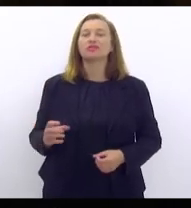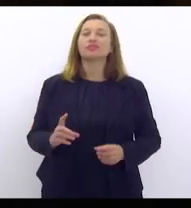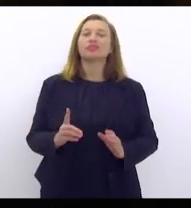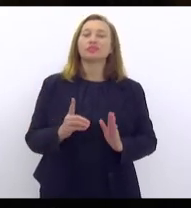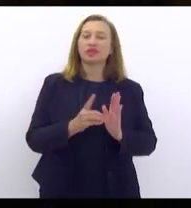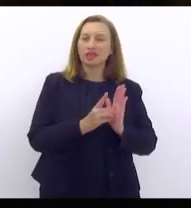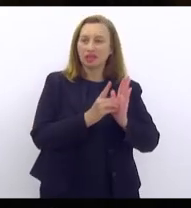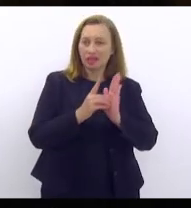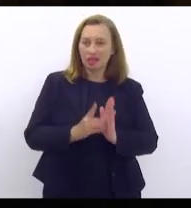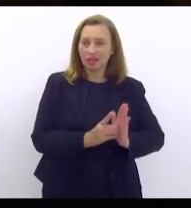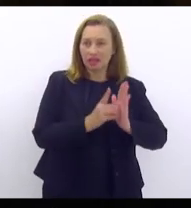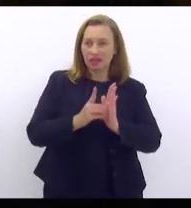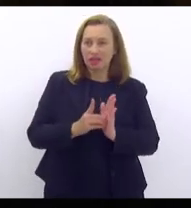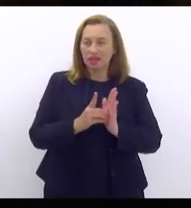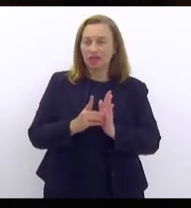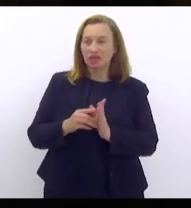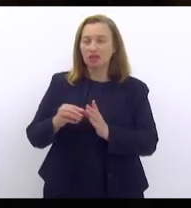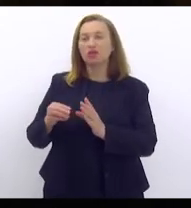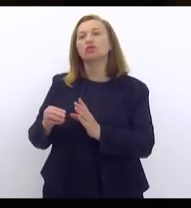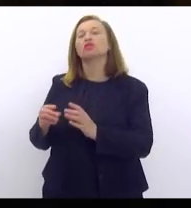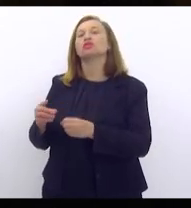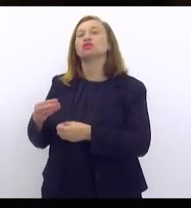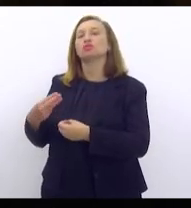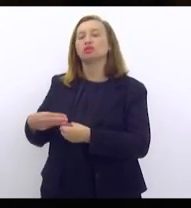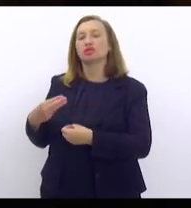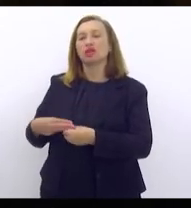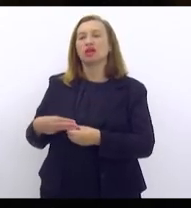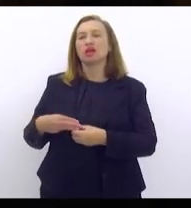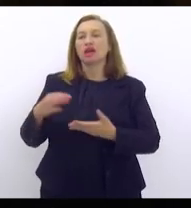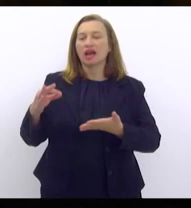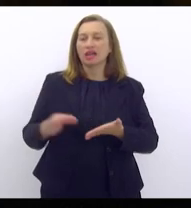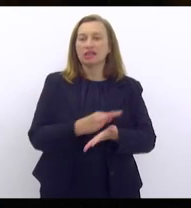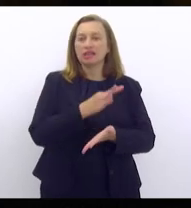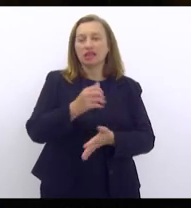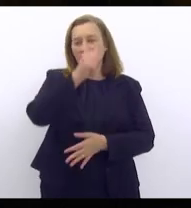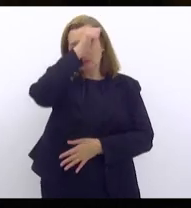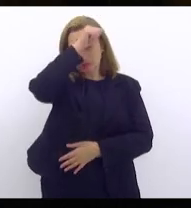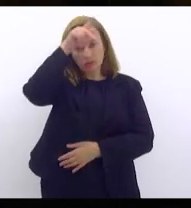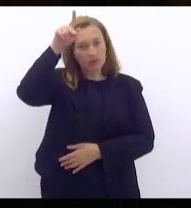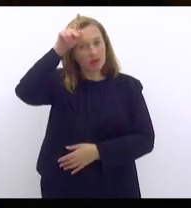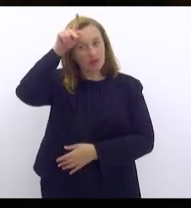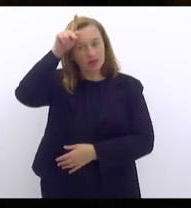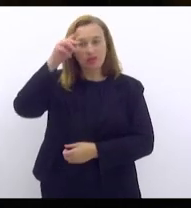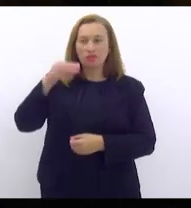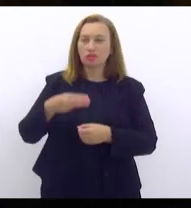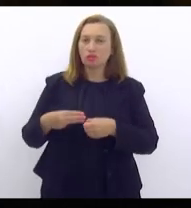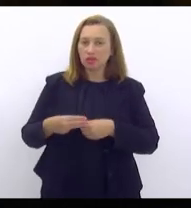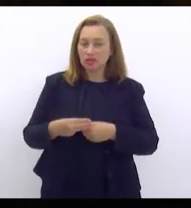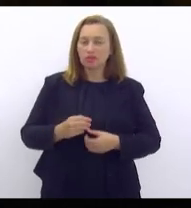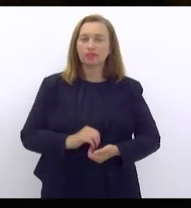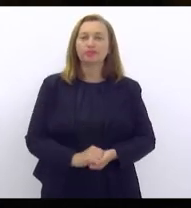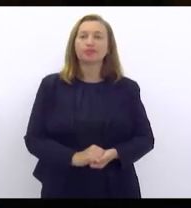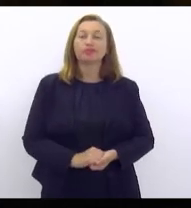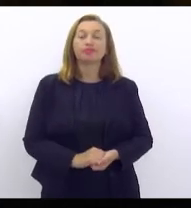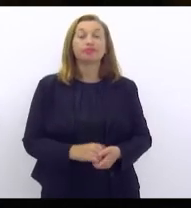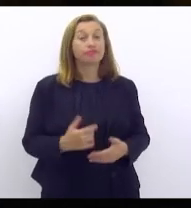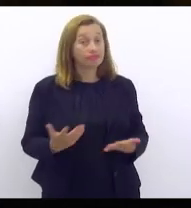municípios. Convênio esse assinado pelos prefeitos desses municípios. E